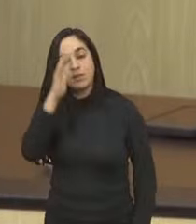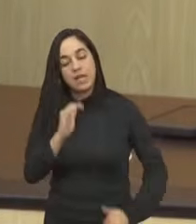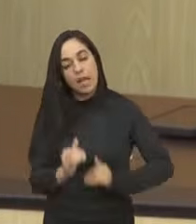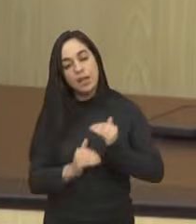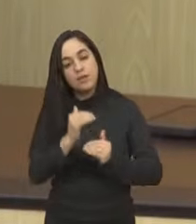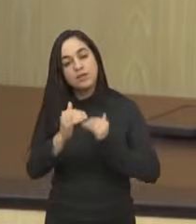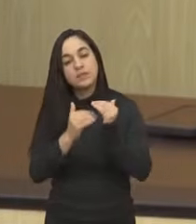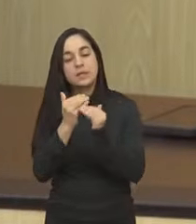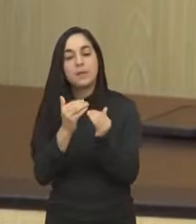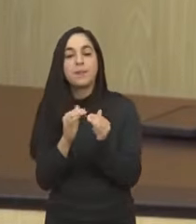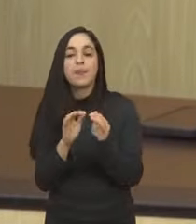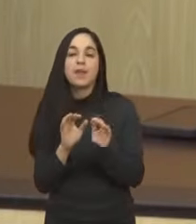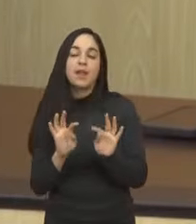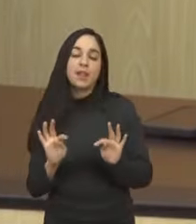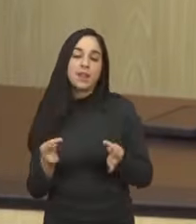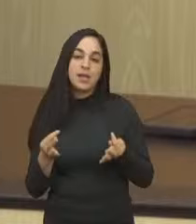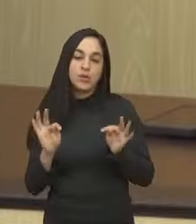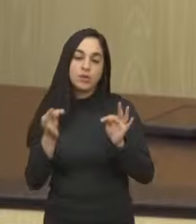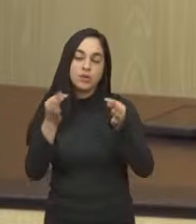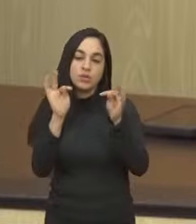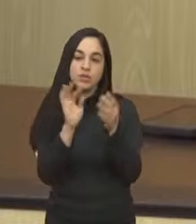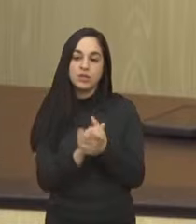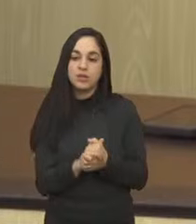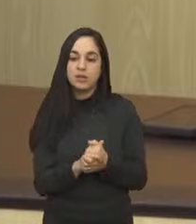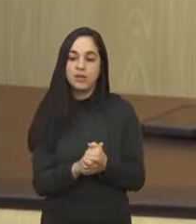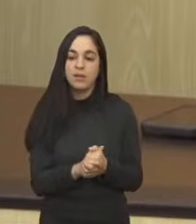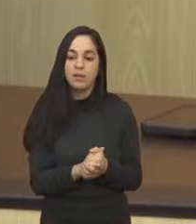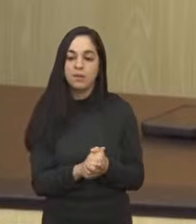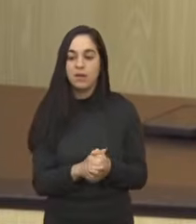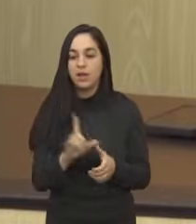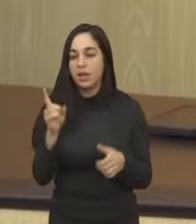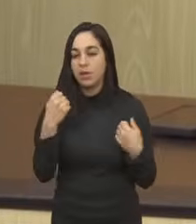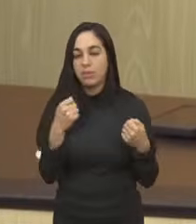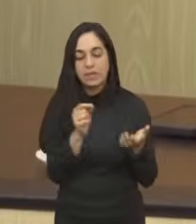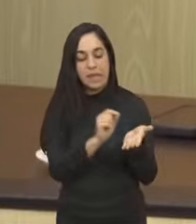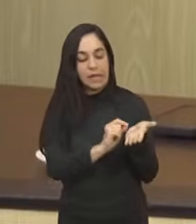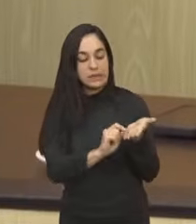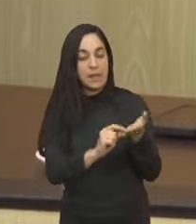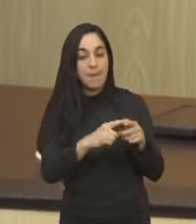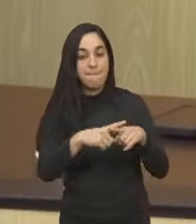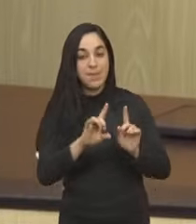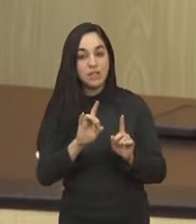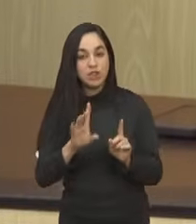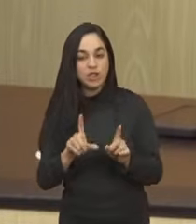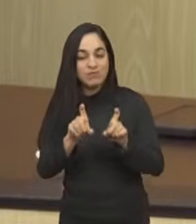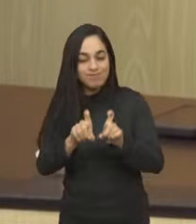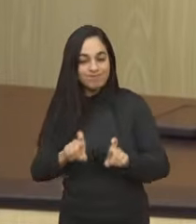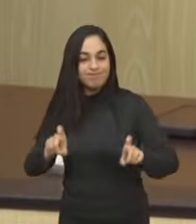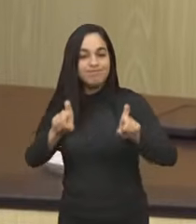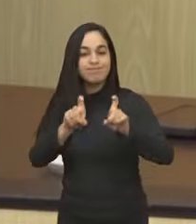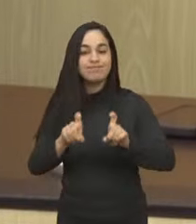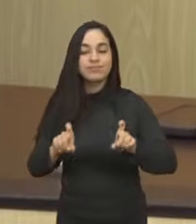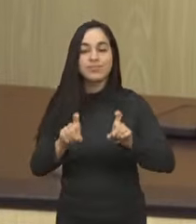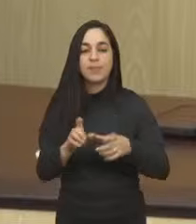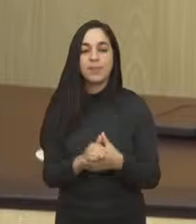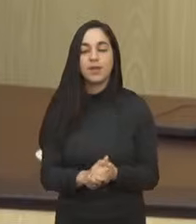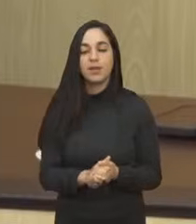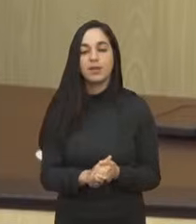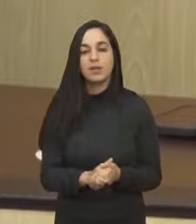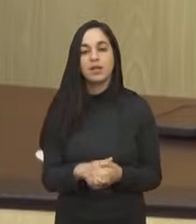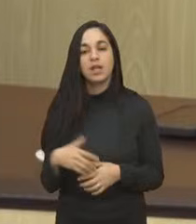questão da tecnologia, para que o vereador, no caso, nem tenha que assinar mais na caneta, mas assine somente somente via digital. Então a gente vai conseguir,